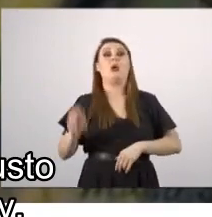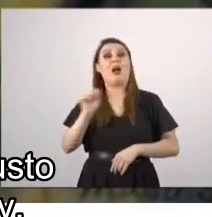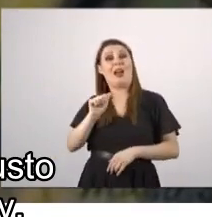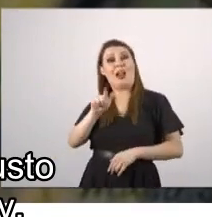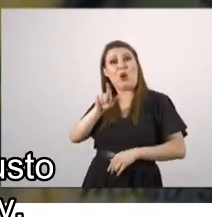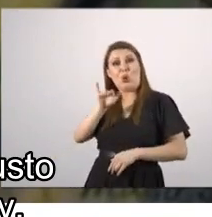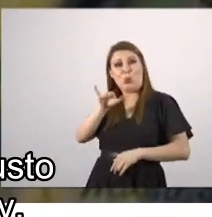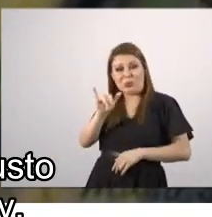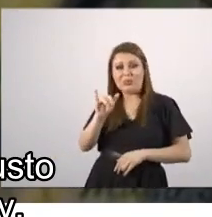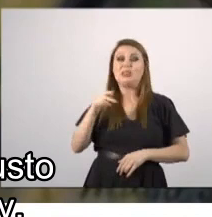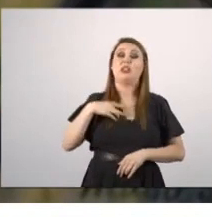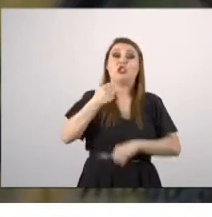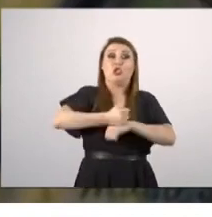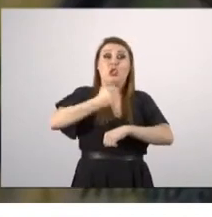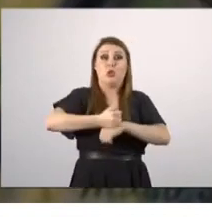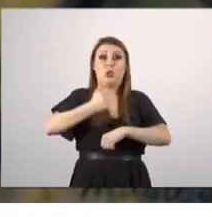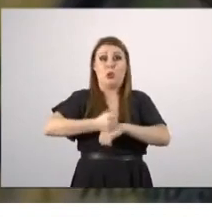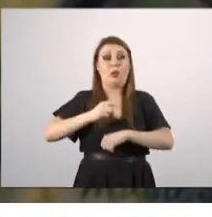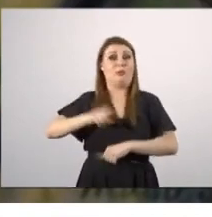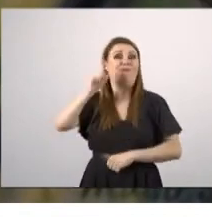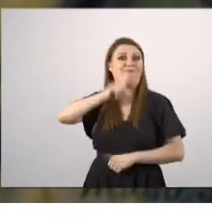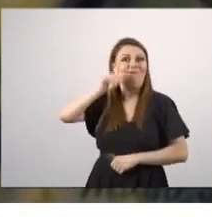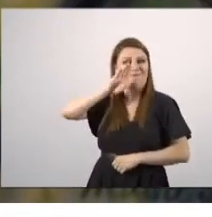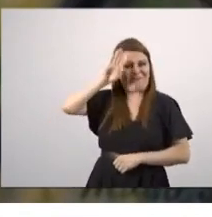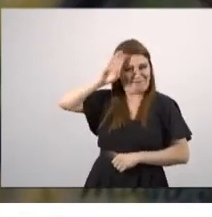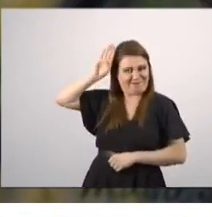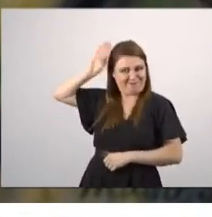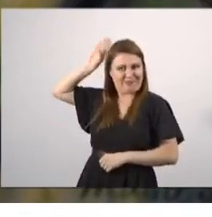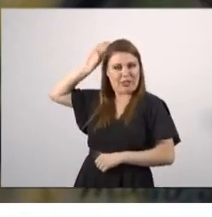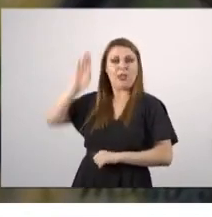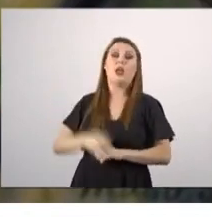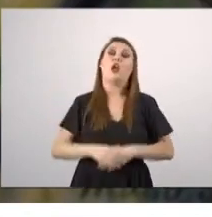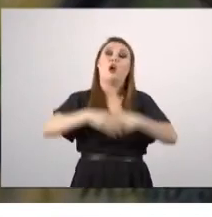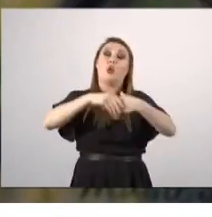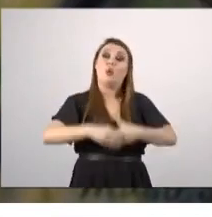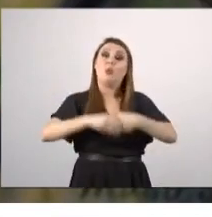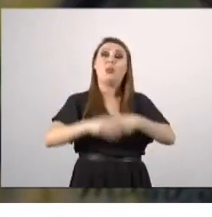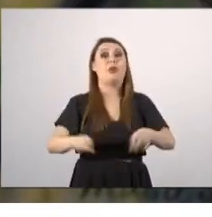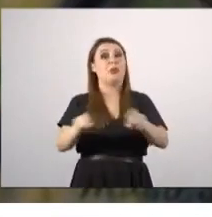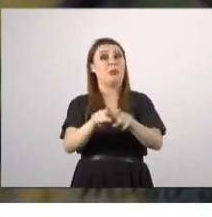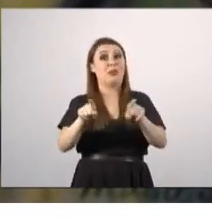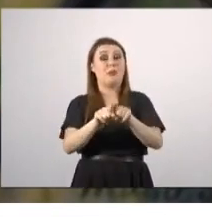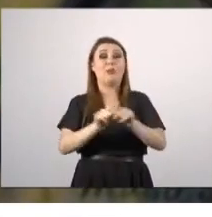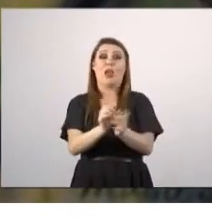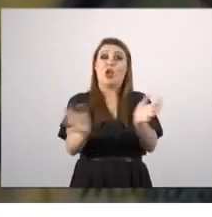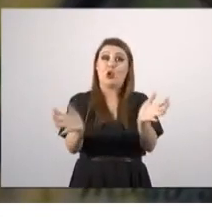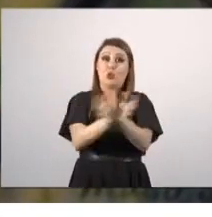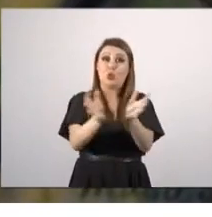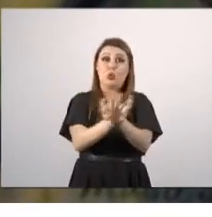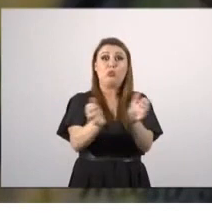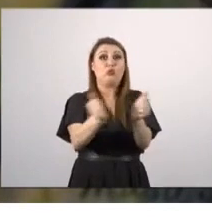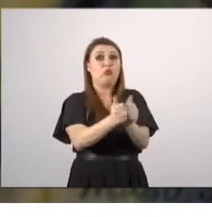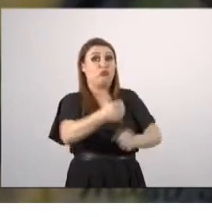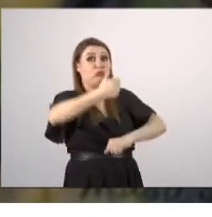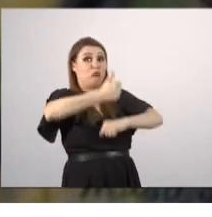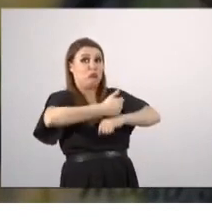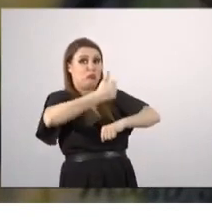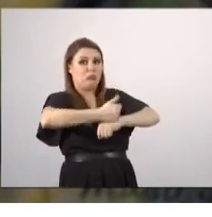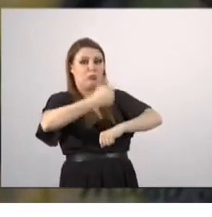do American Academy. Cumprimento também a equipe que, juntamente com seu diretor,